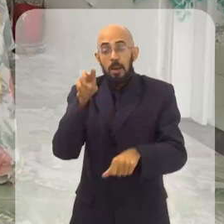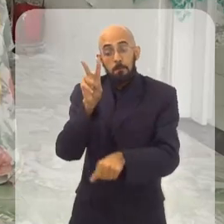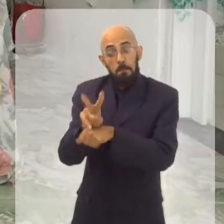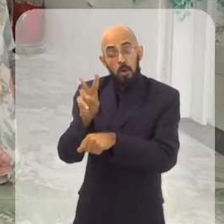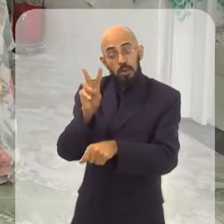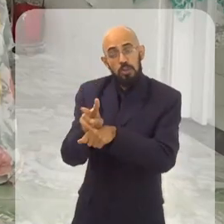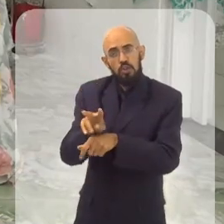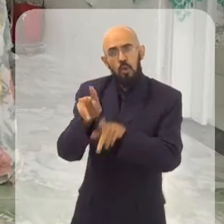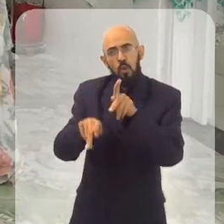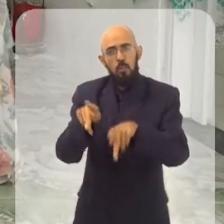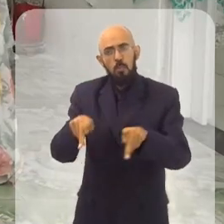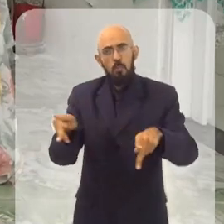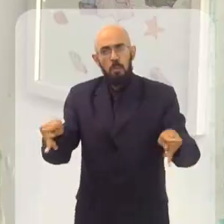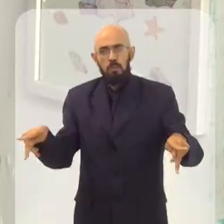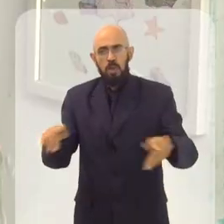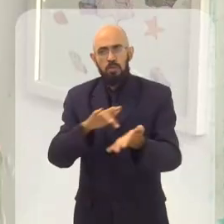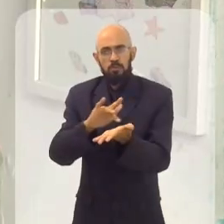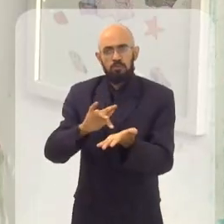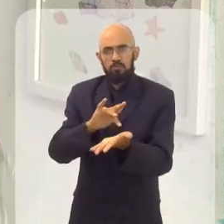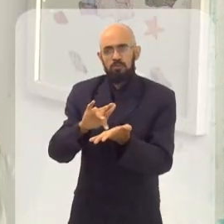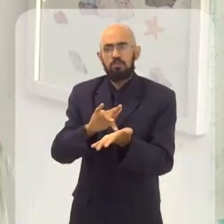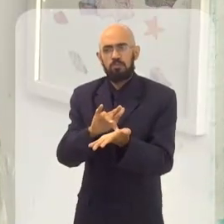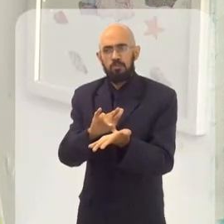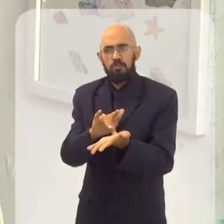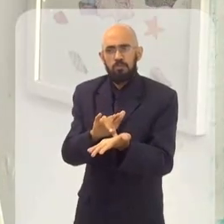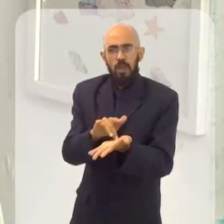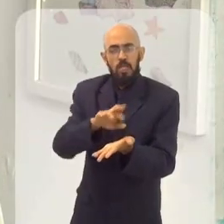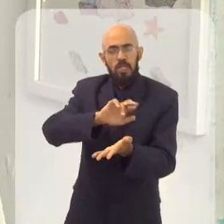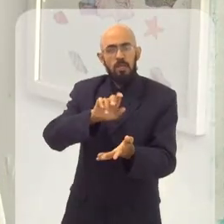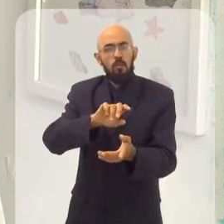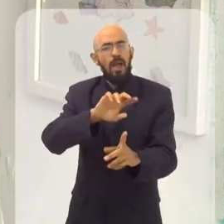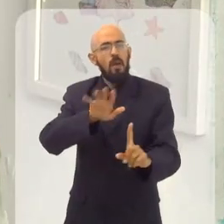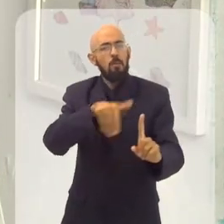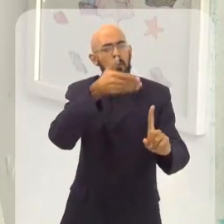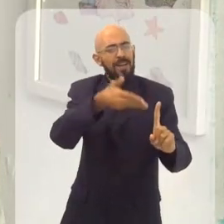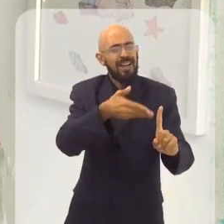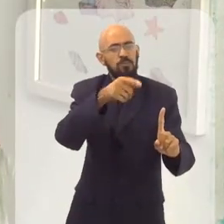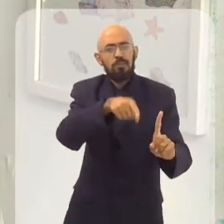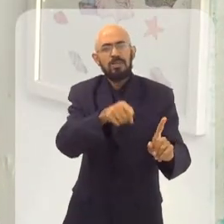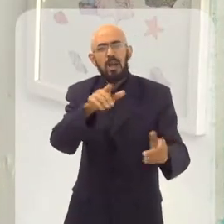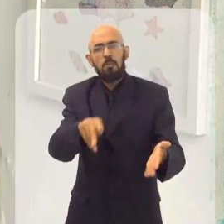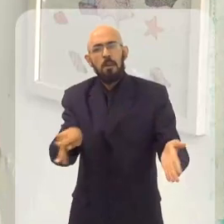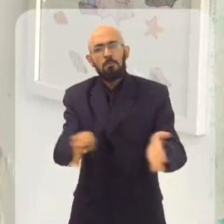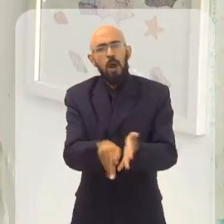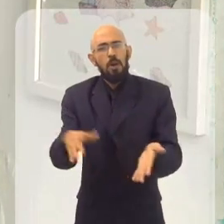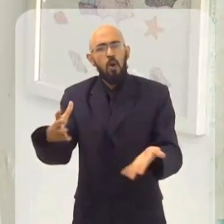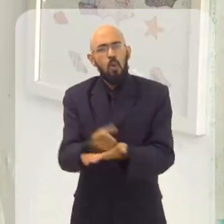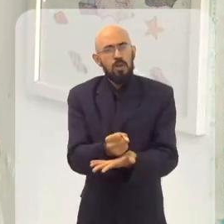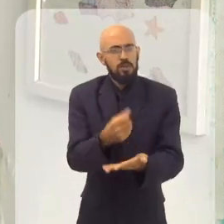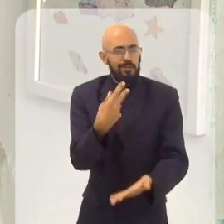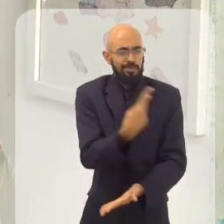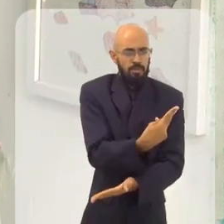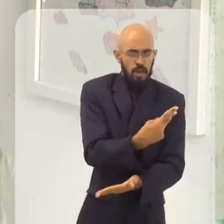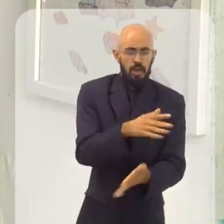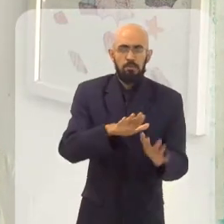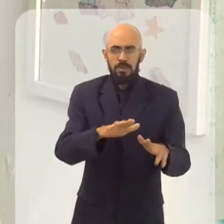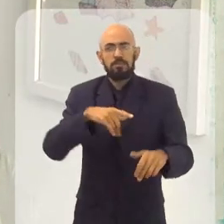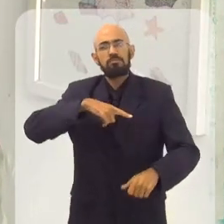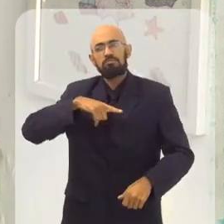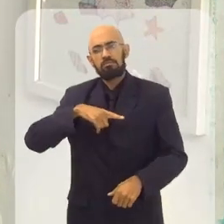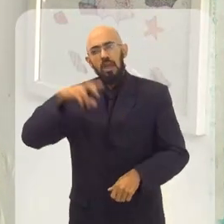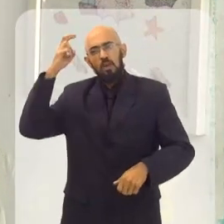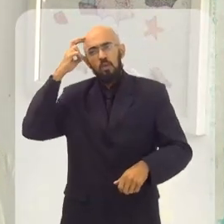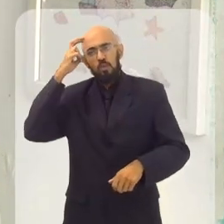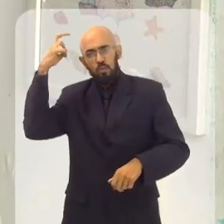povo, né? Então, o título de rainha dos ciganos era não uma homenagem, mas uma conquista que ela fez. E agora, tem tradições